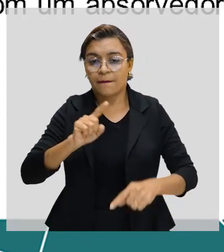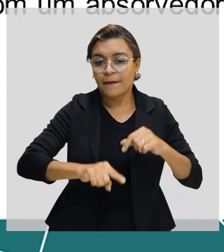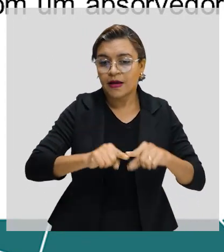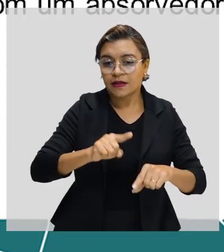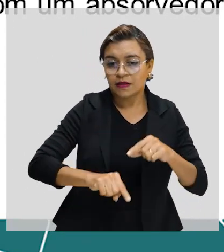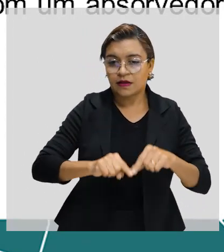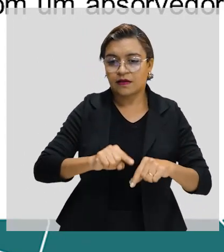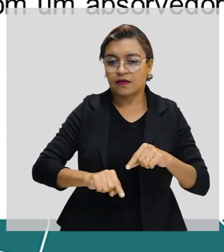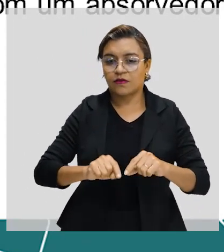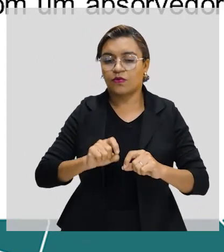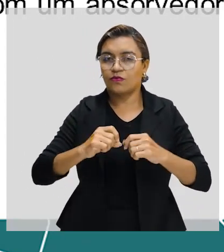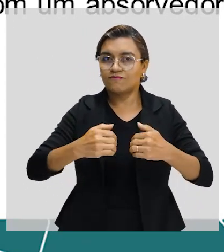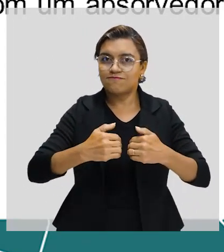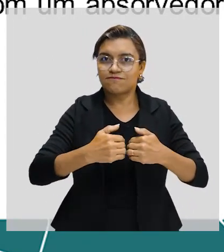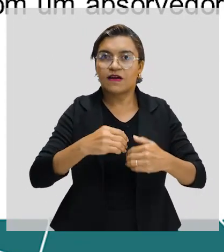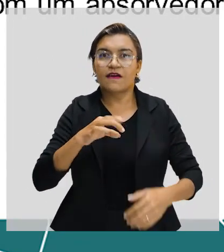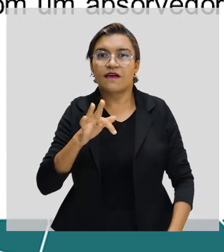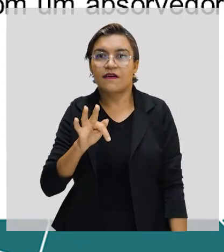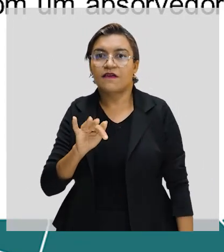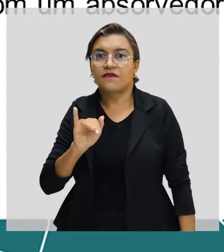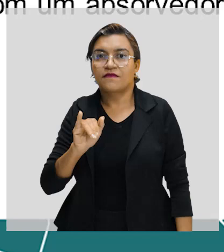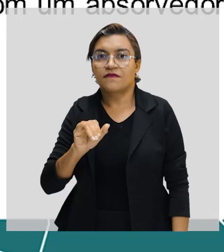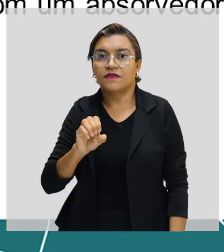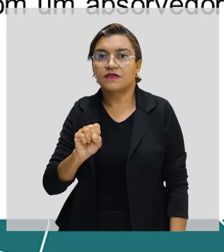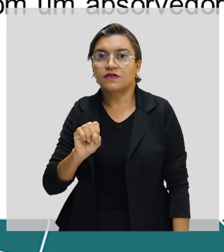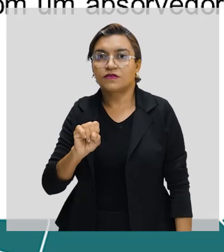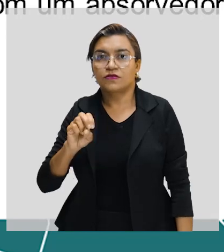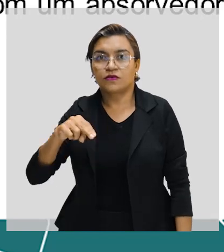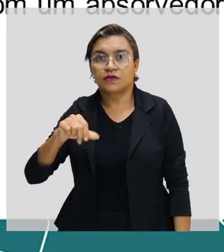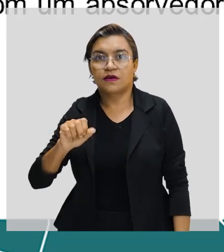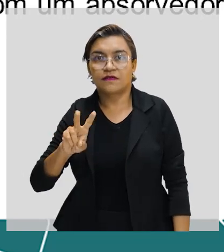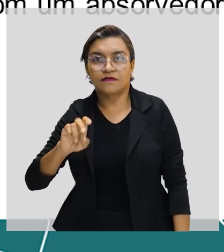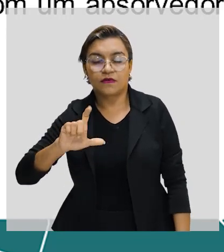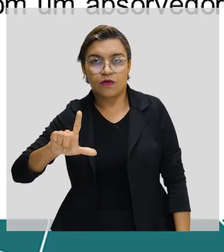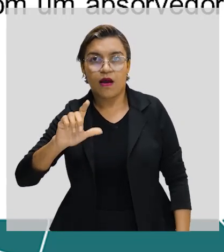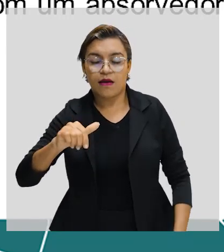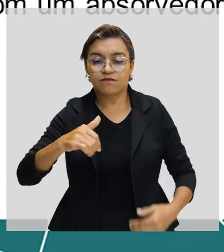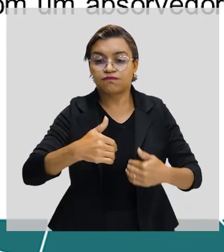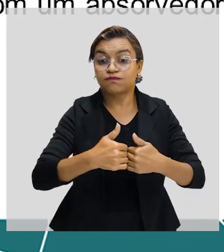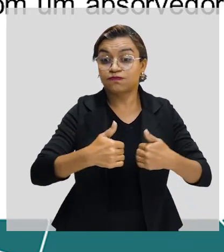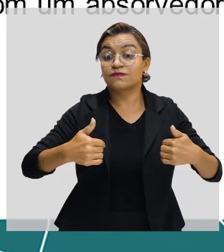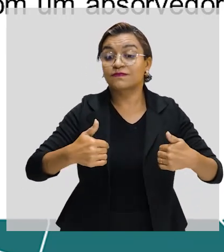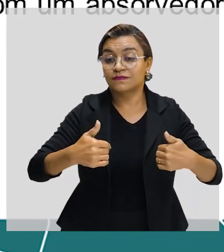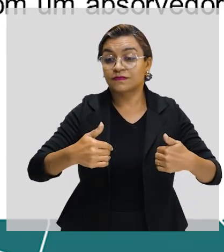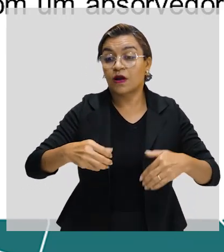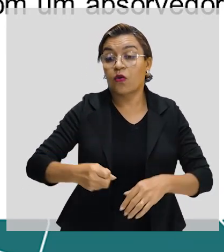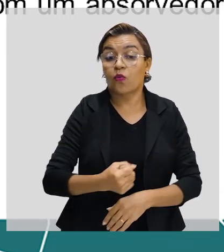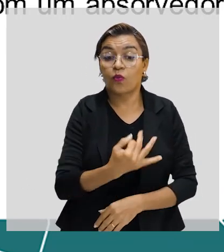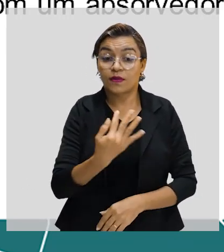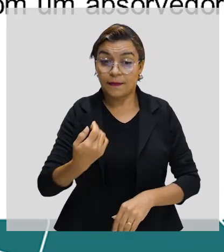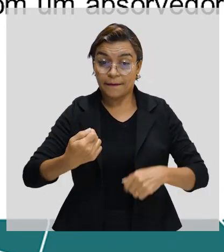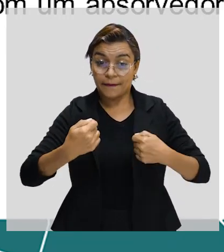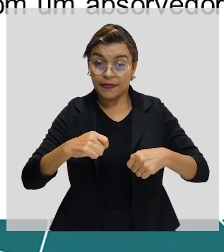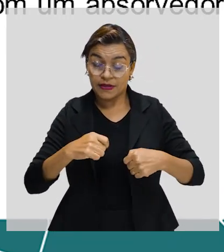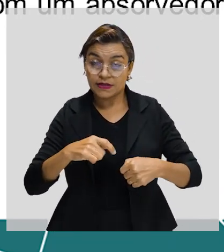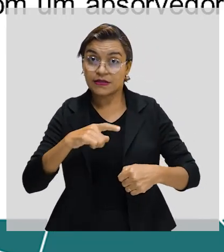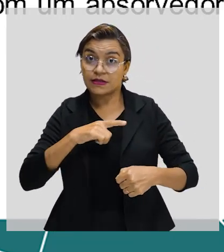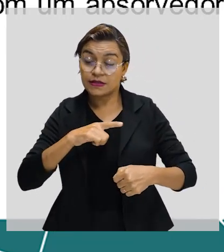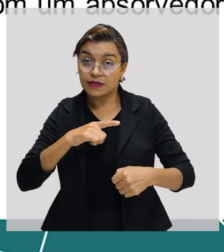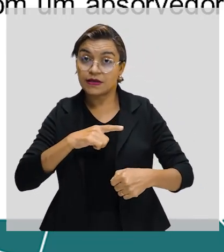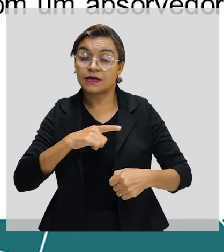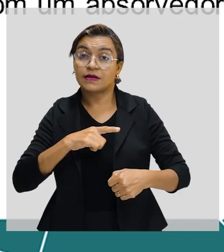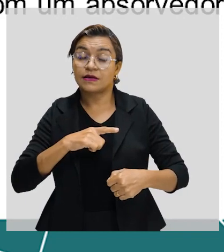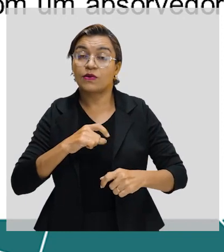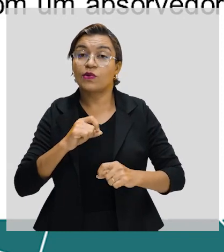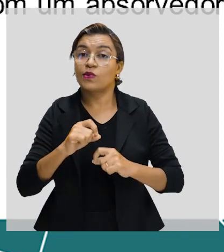material fissionável, é aquele que pode sofrer a fissão, certo? É a quantidade necessária para manter uma reação